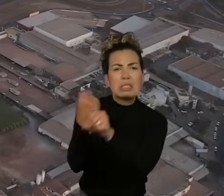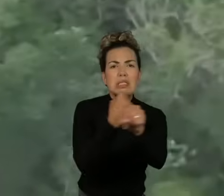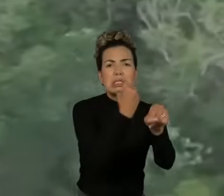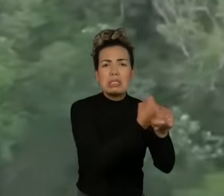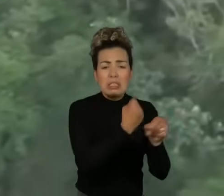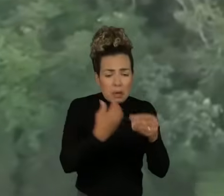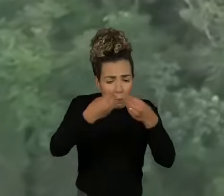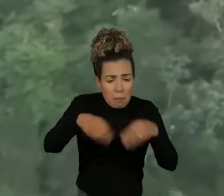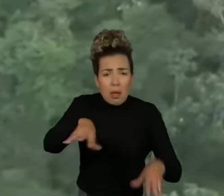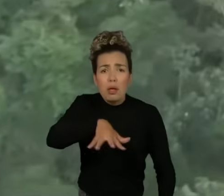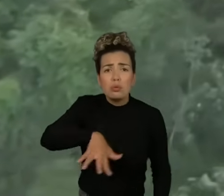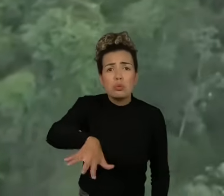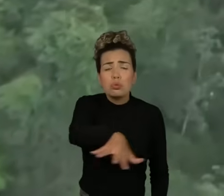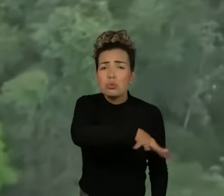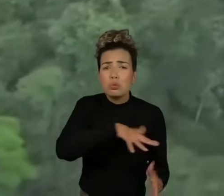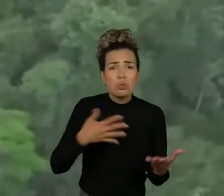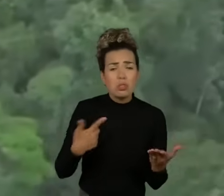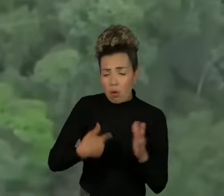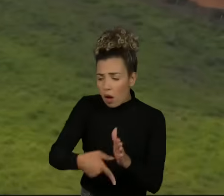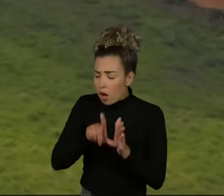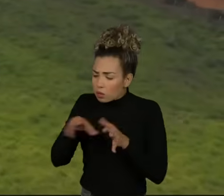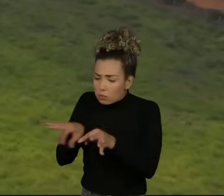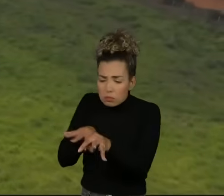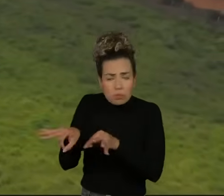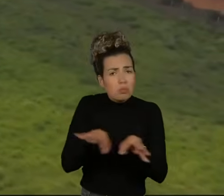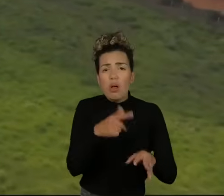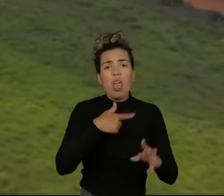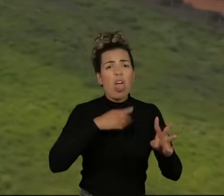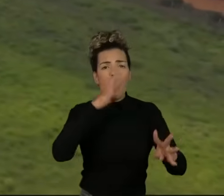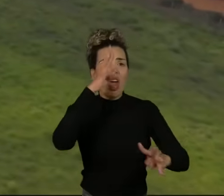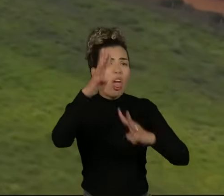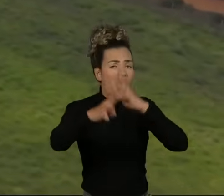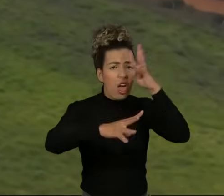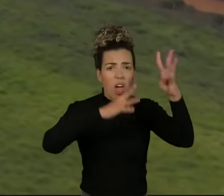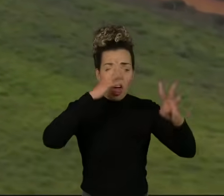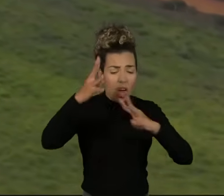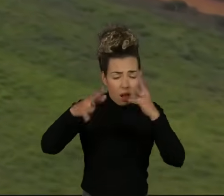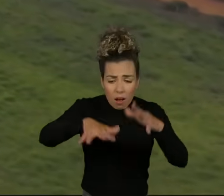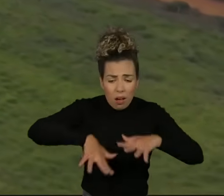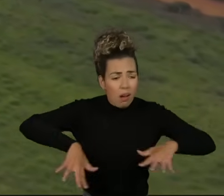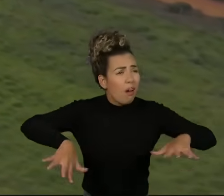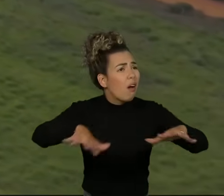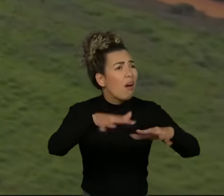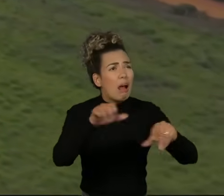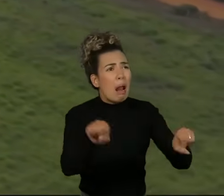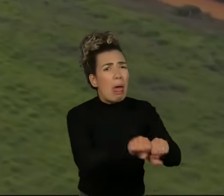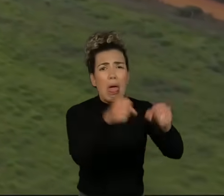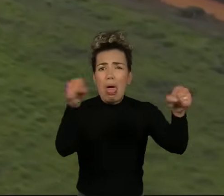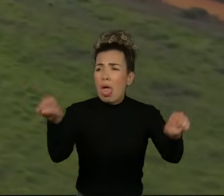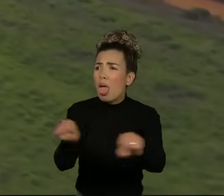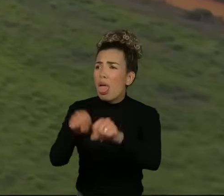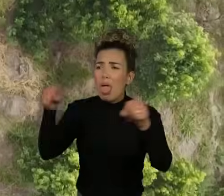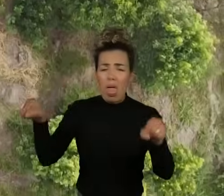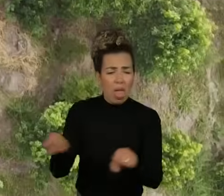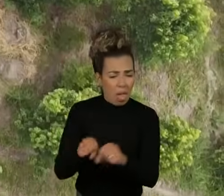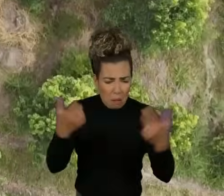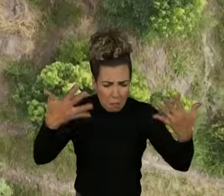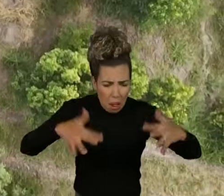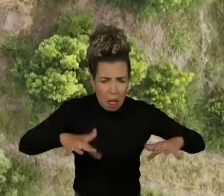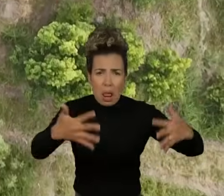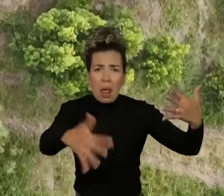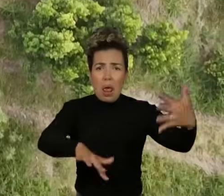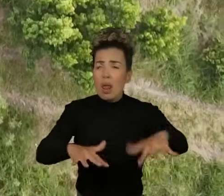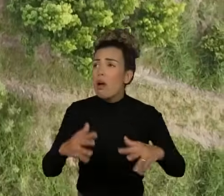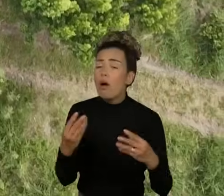planejamento. Habitats fragmentados, incapazes de oferecer abrigo e alimentos aos animais. Perda